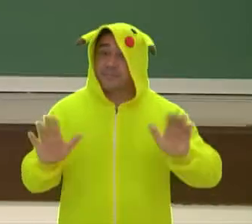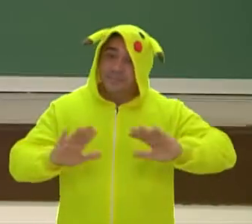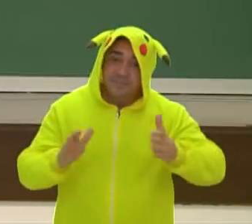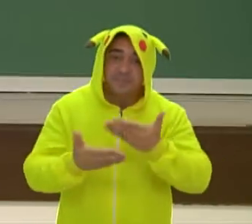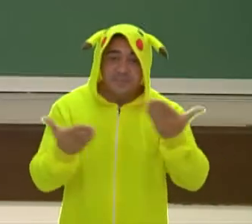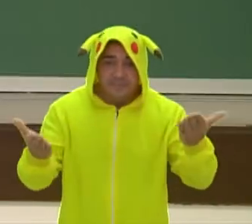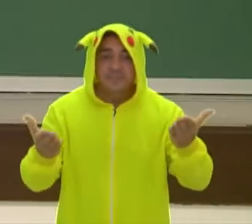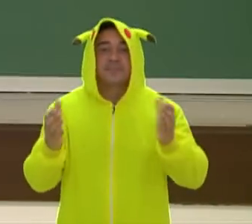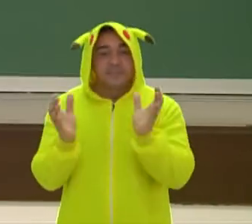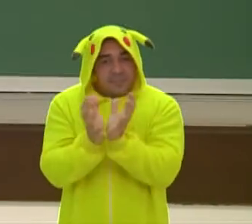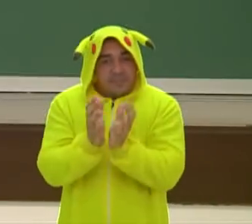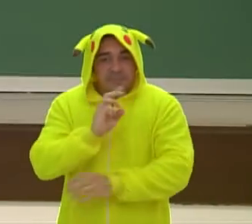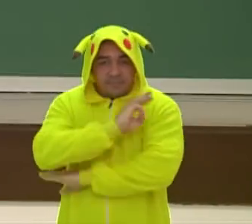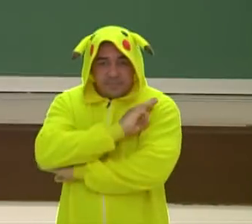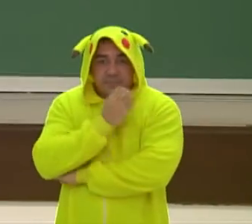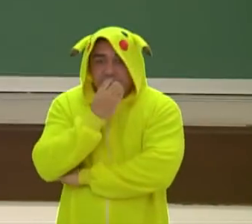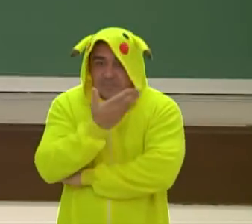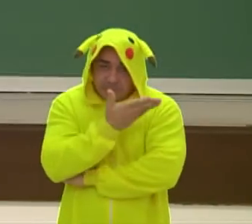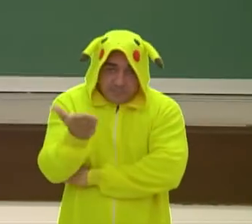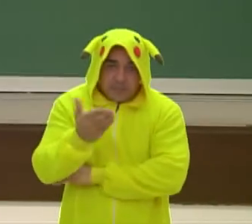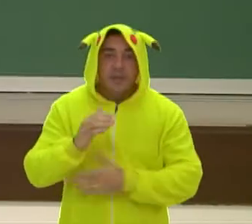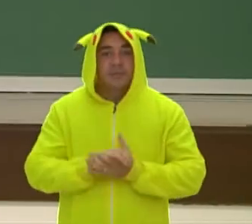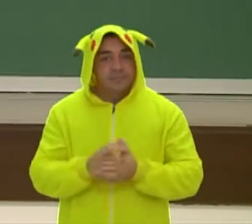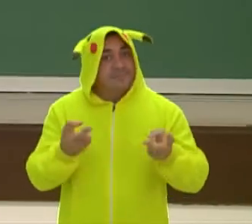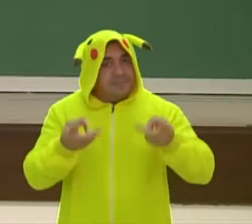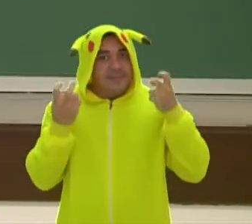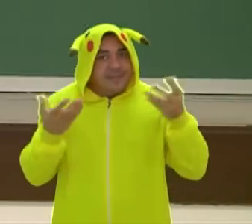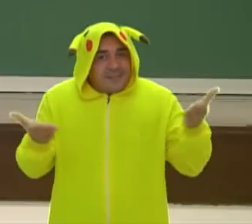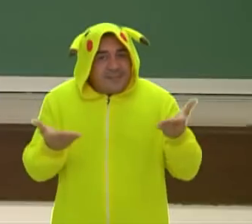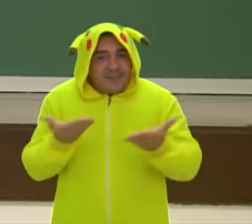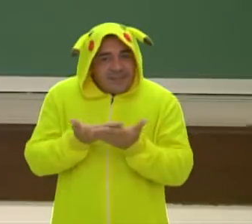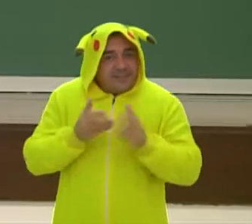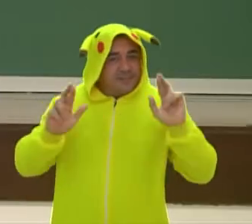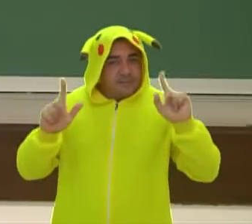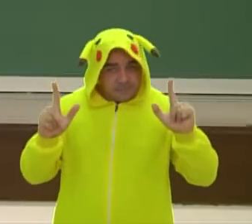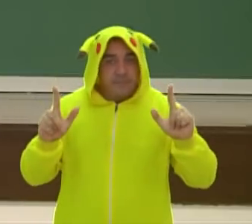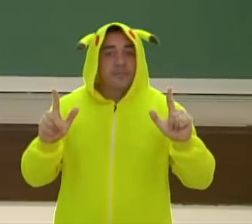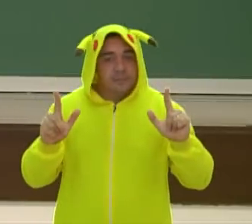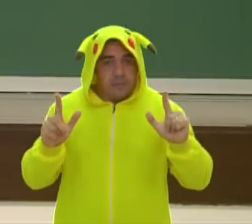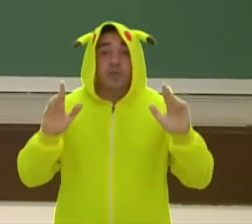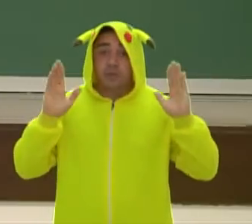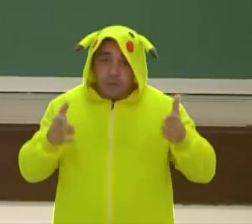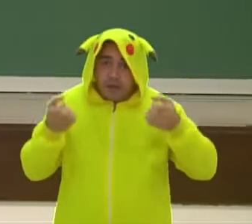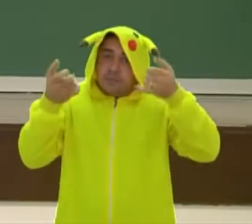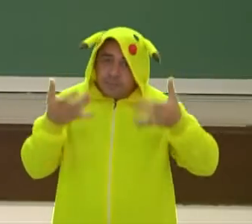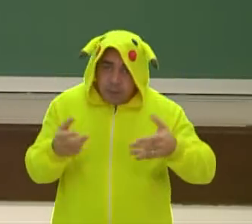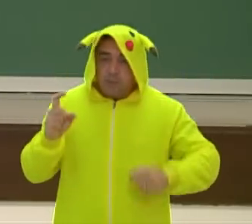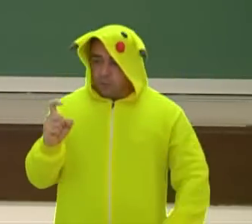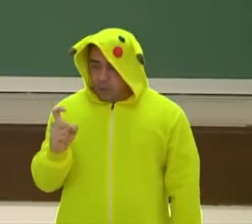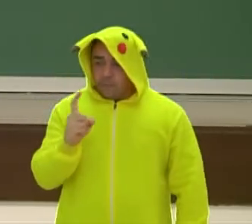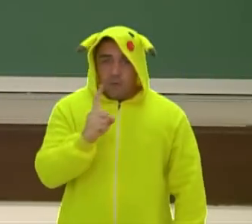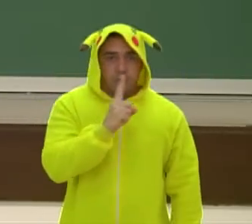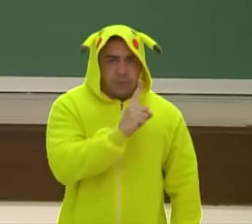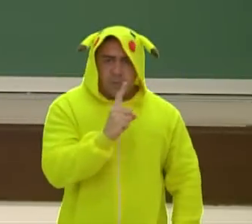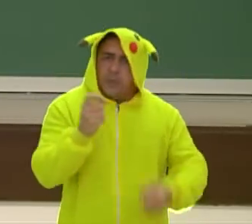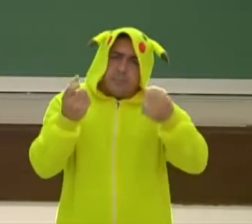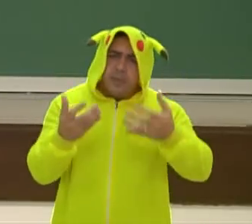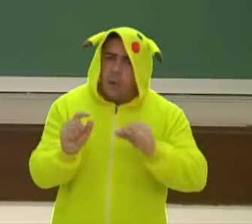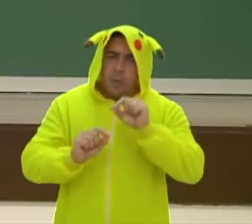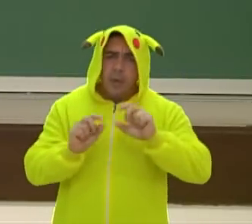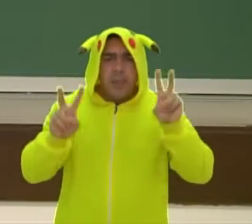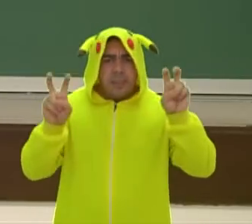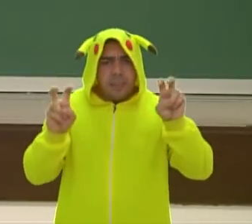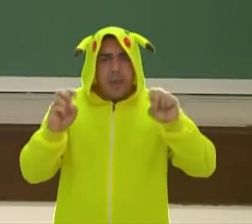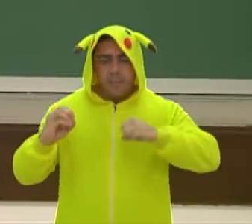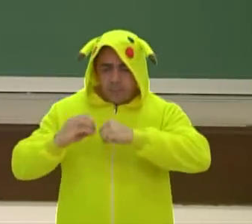Olá, terceira série, tudo bem com vocês? Como vocês podem notar, a aula de hoje vai ser um pouco diferente. Já que a gente está falando de evolução, vamos trazer o tema Pokémon